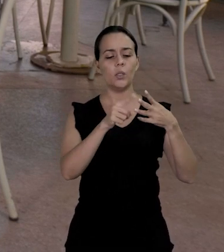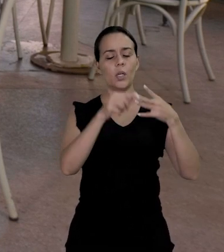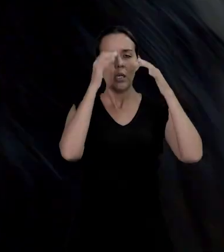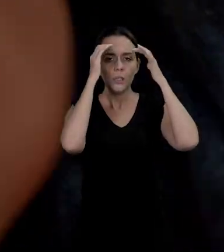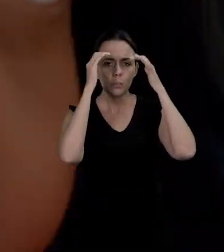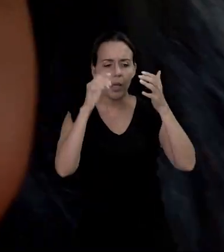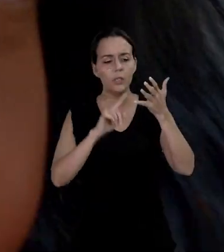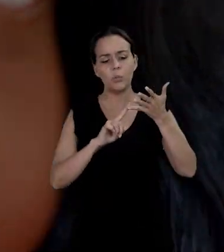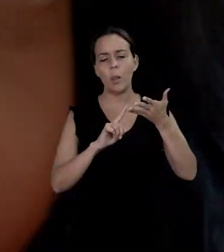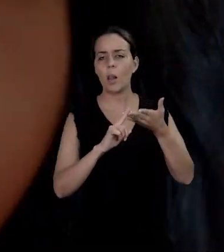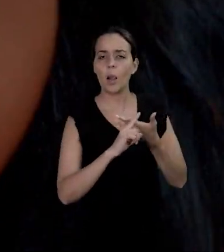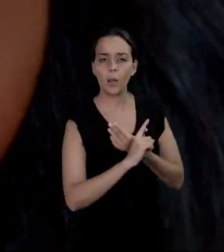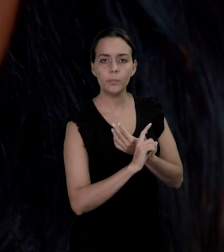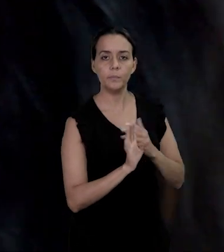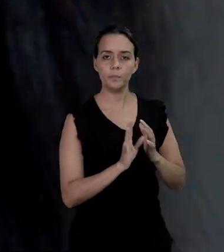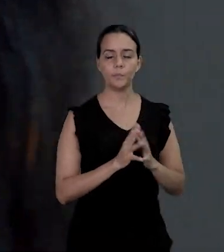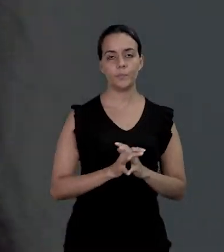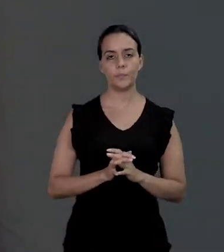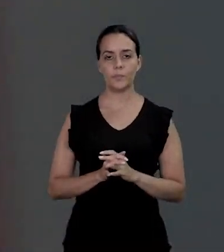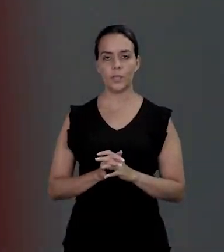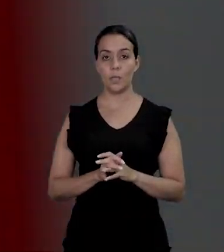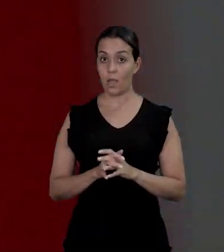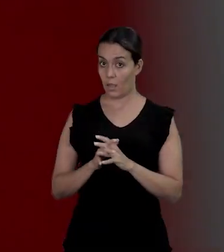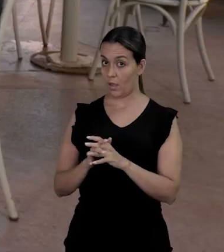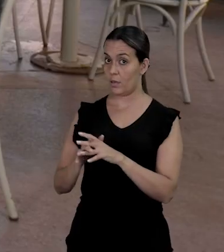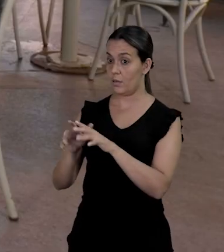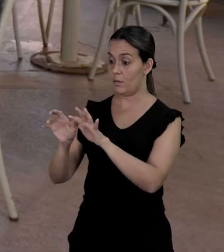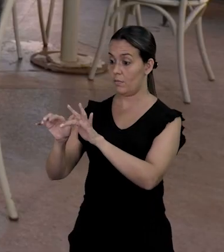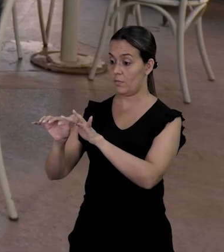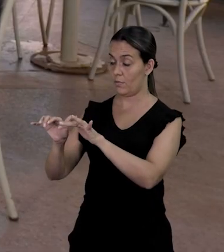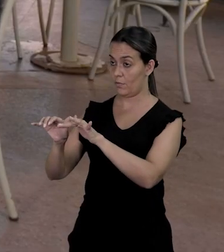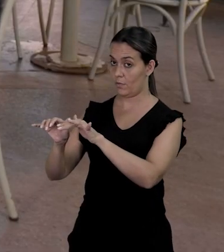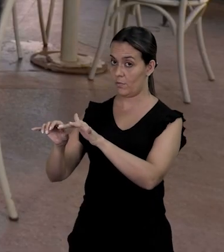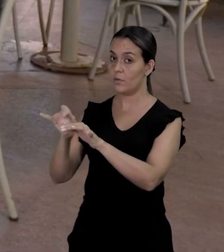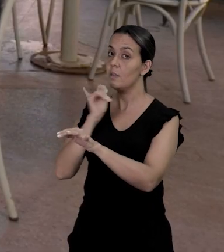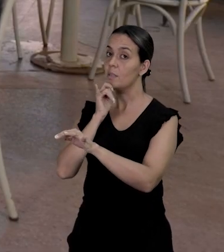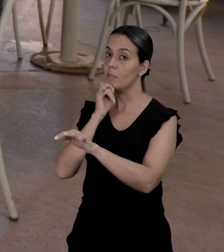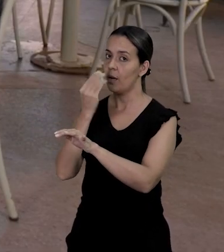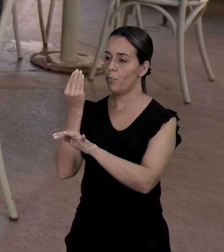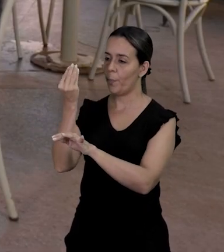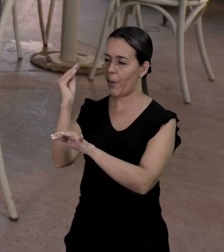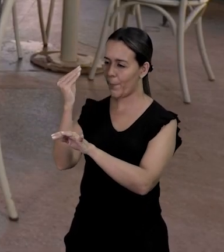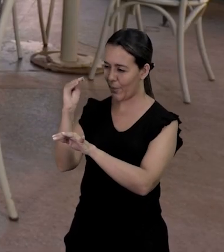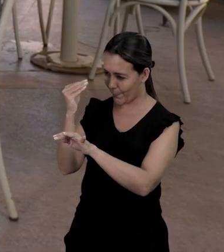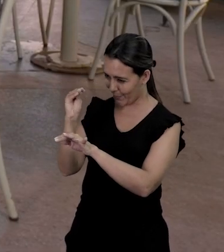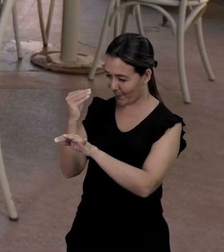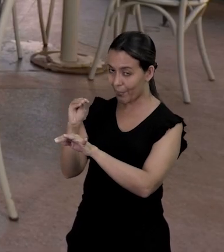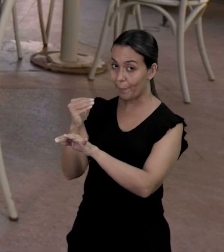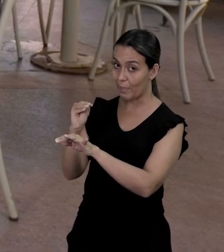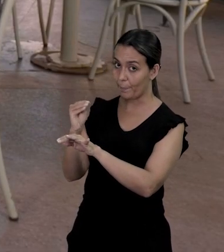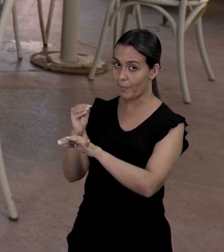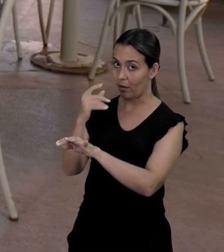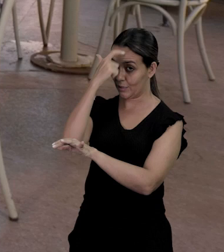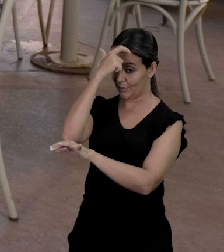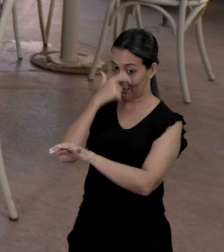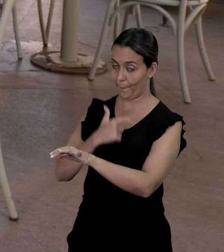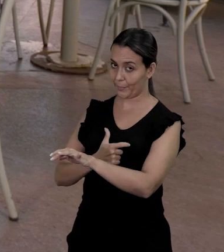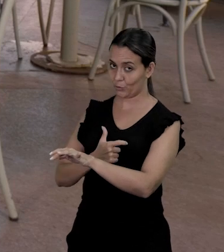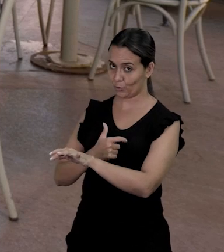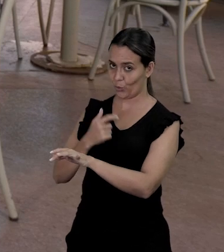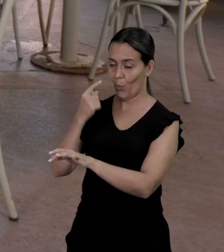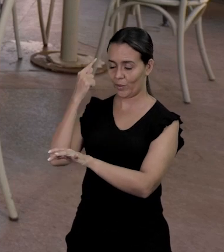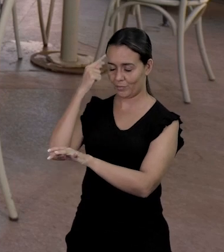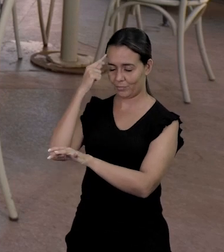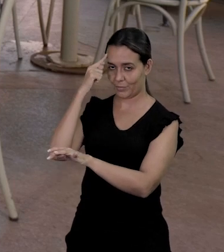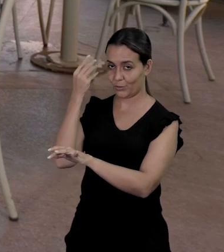Isso. Beleza. Que o ser humano foi lá e o ser humano anotou. Aí aparece um texto específico ou um conteúdo específico sobre